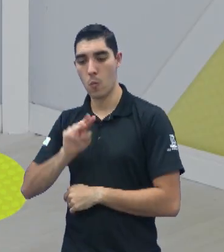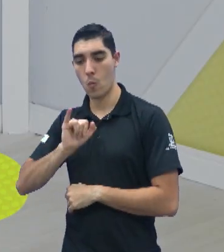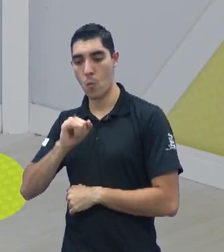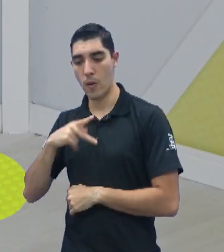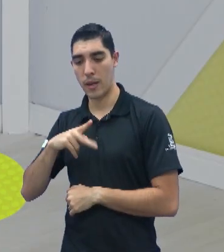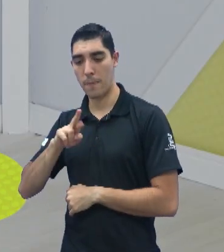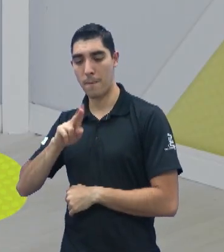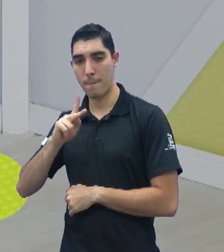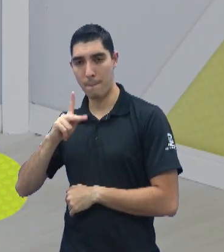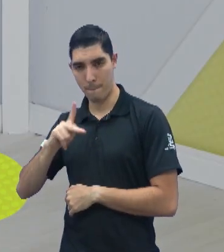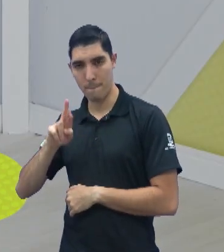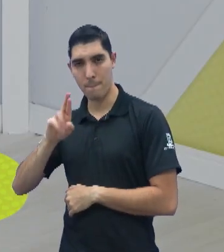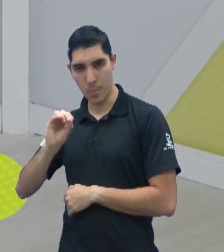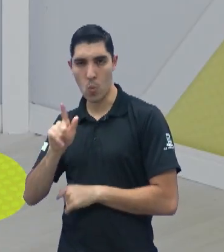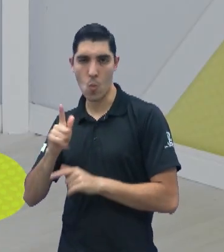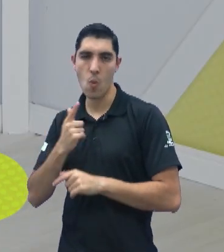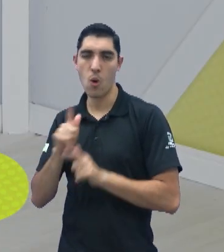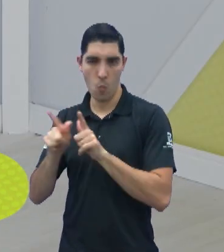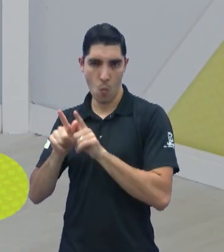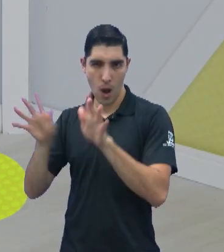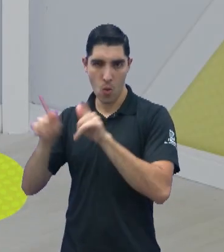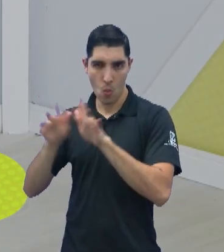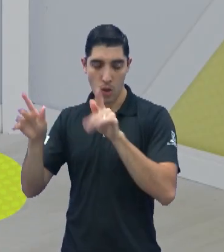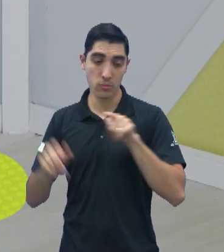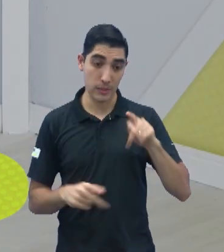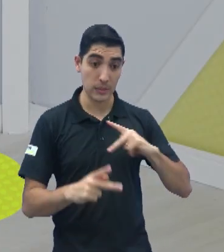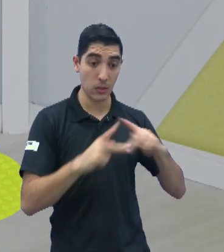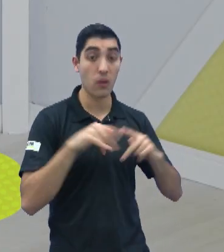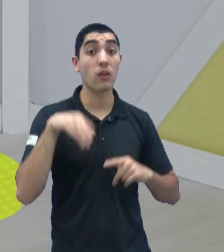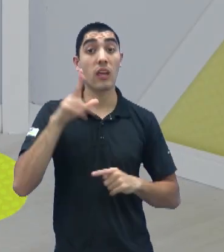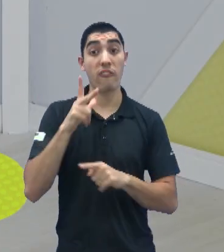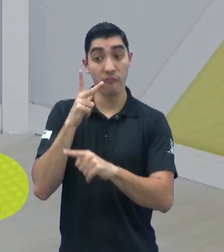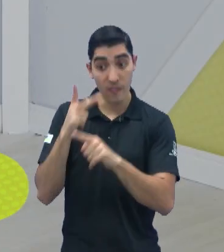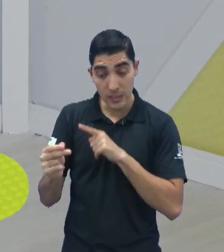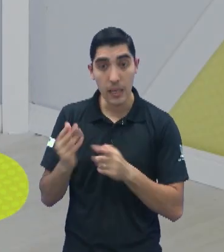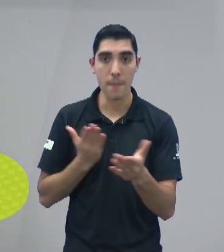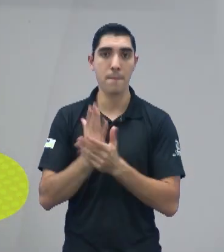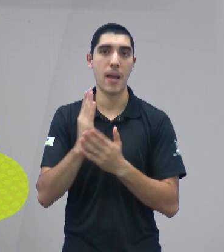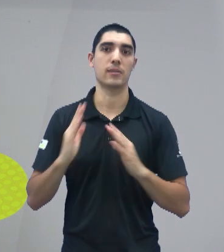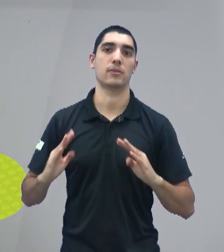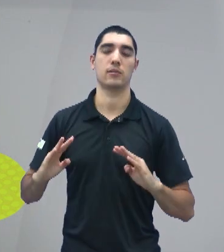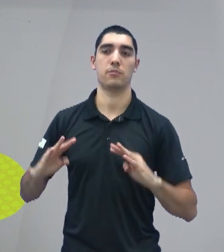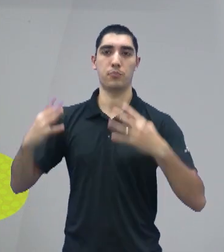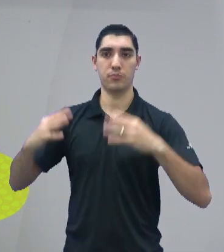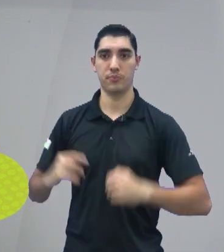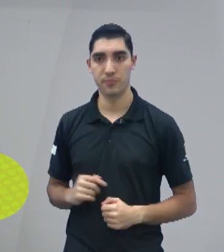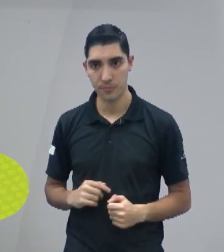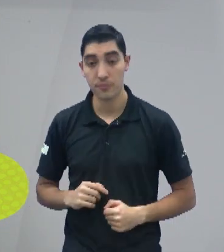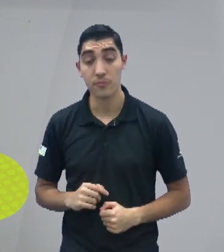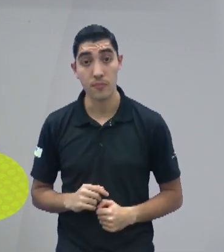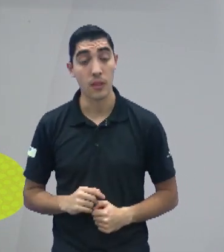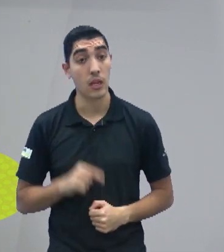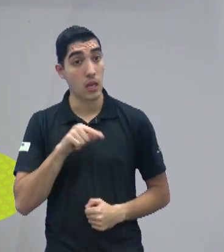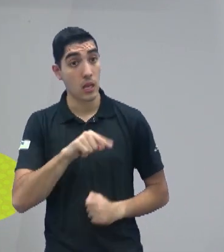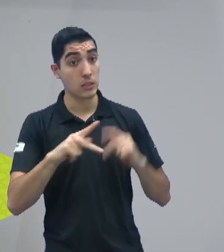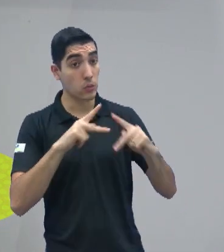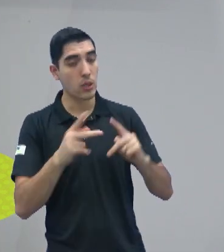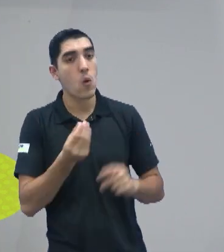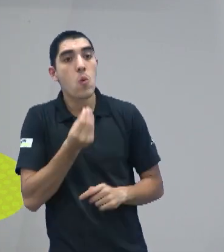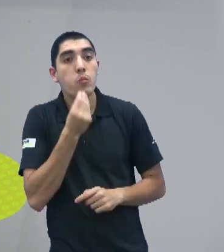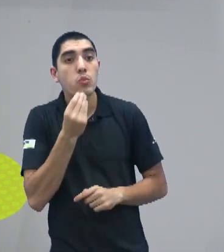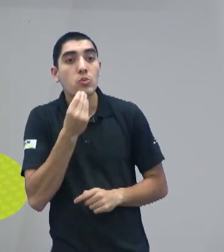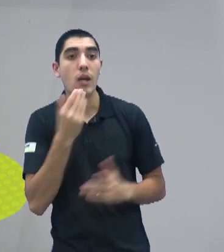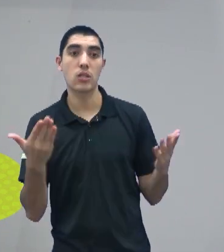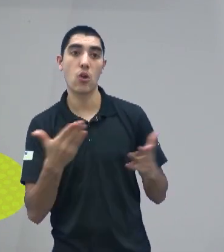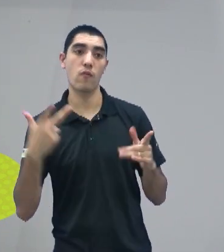Campeonato Paulista. Quem vencer avança aí mesmo para as quartas de final, Paulito. 30 segundos. Para o São José Futsal é a chance de salvar a temporada que